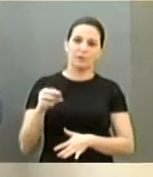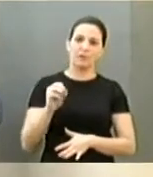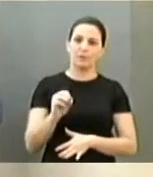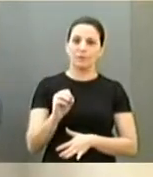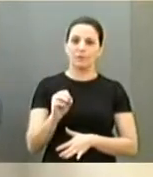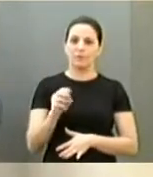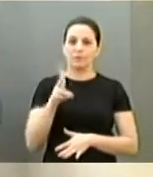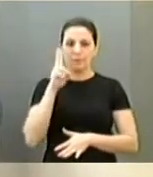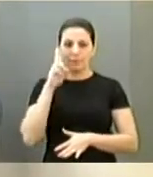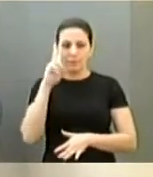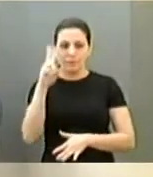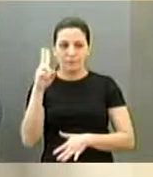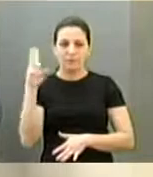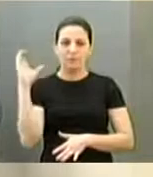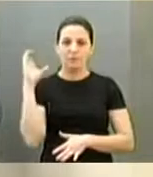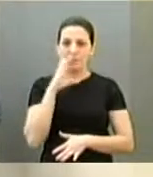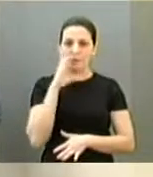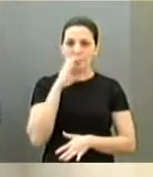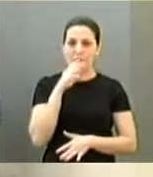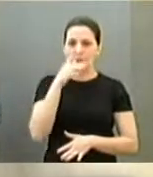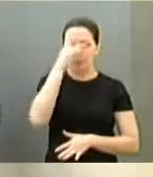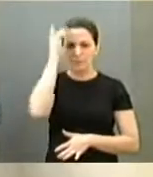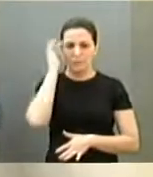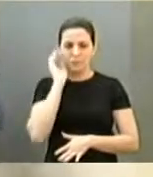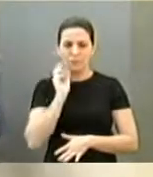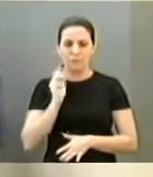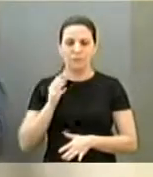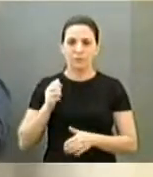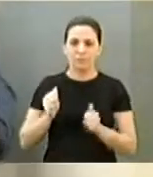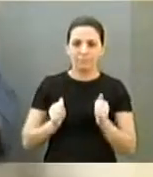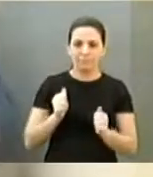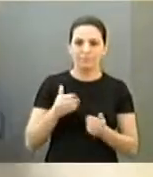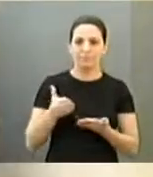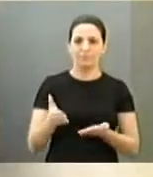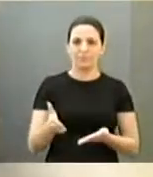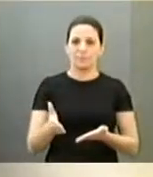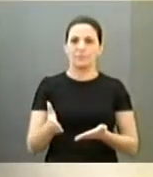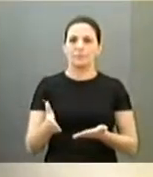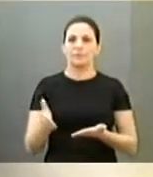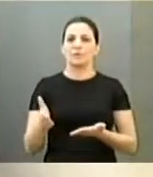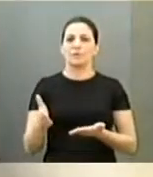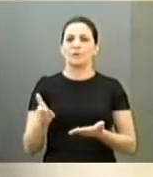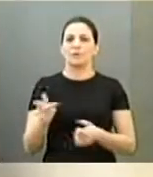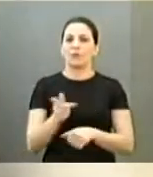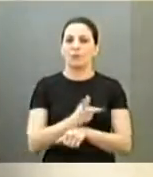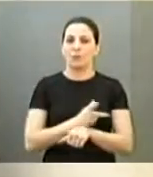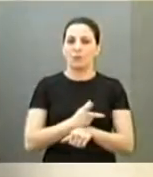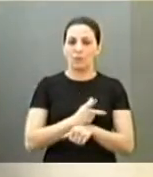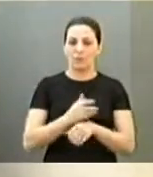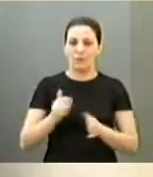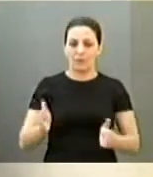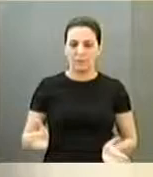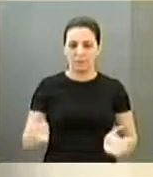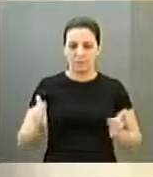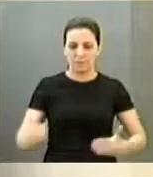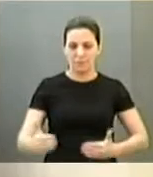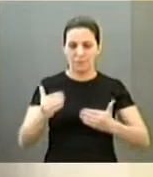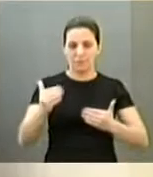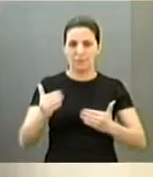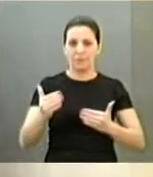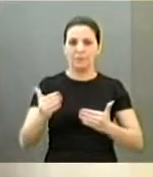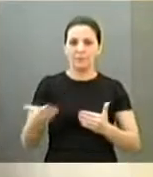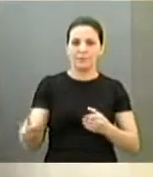correria que as pessoas fazem ali, doutor Lapena, à procura de caixas para levar os seus